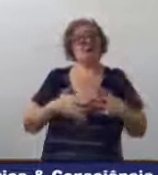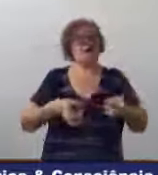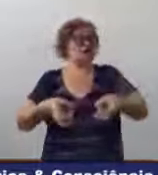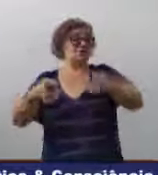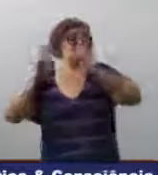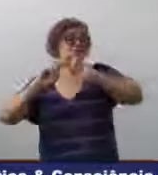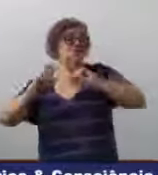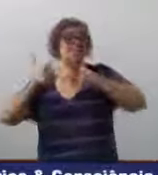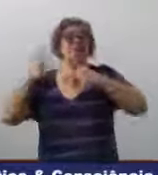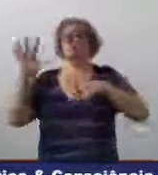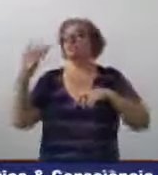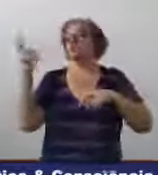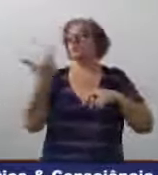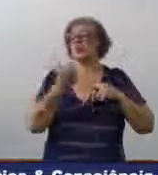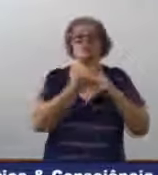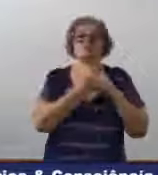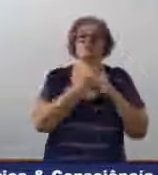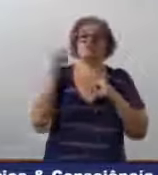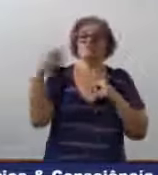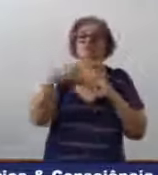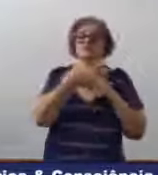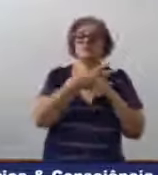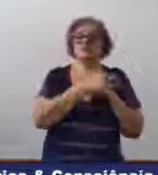à descoberta de novos valores.